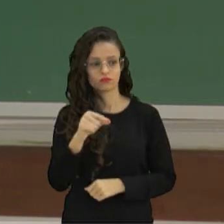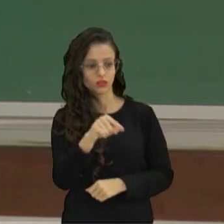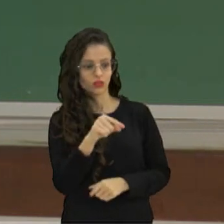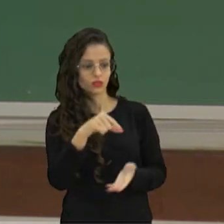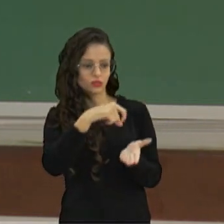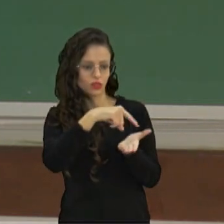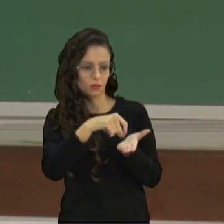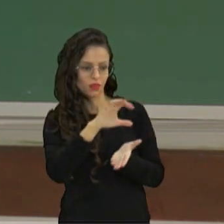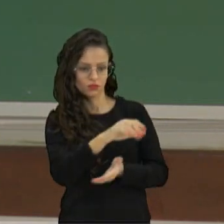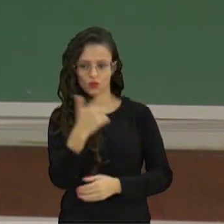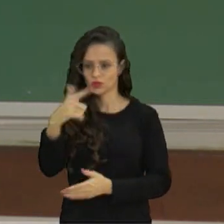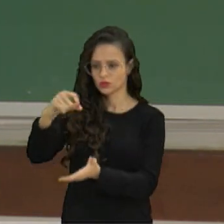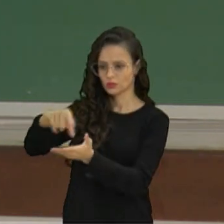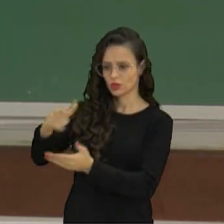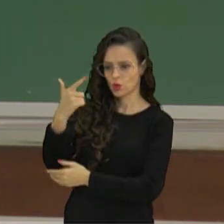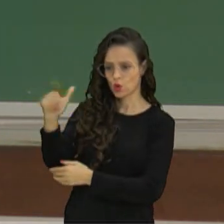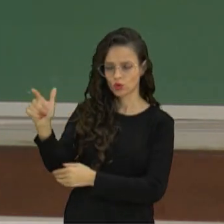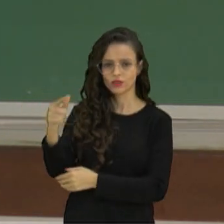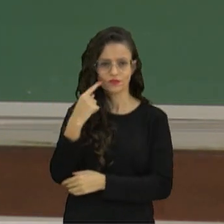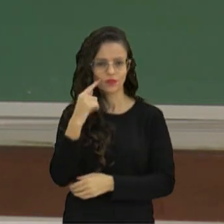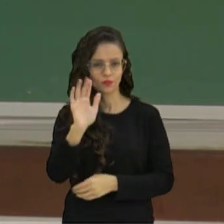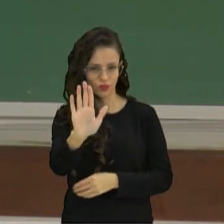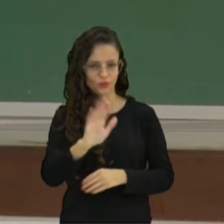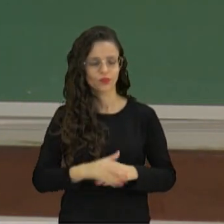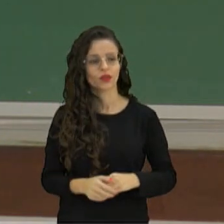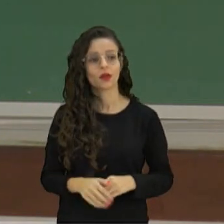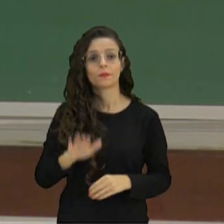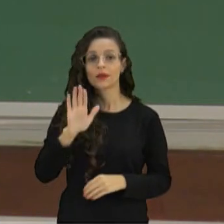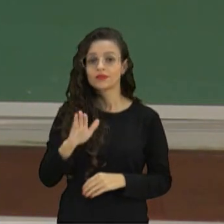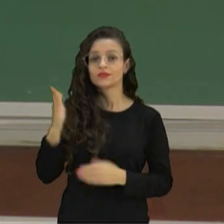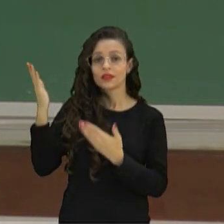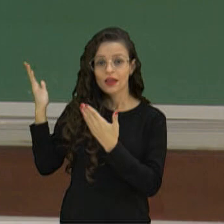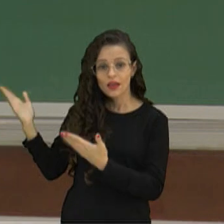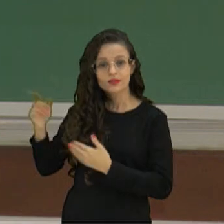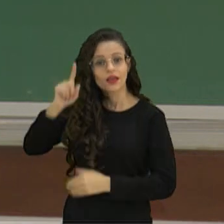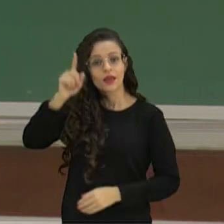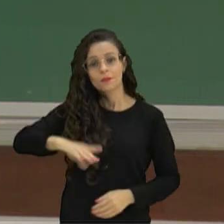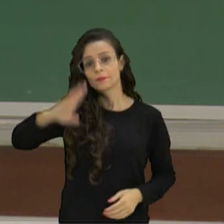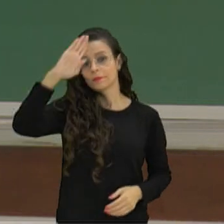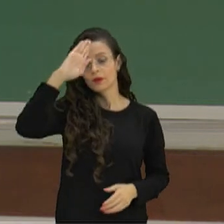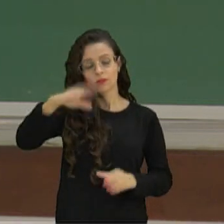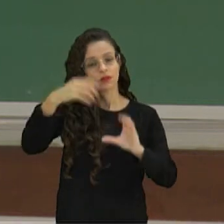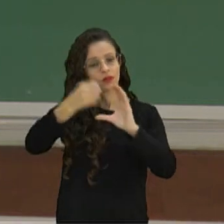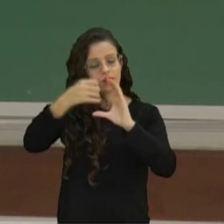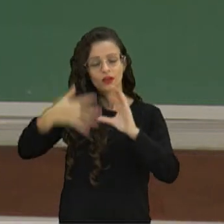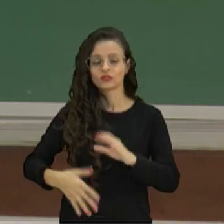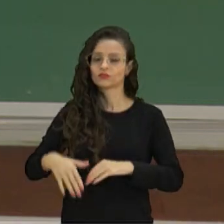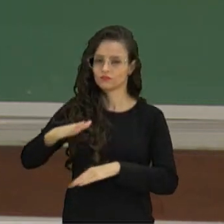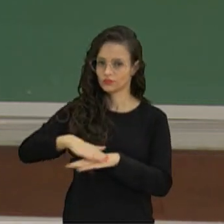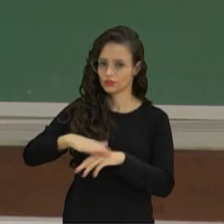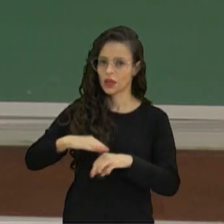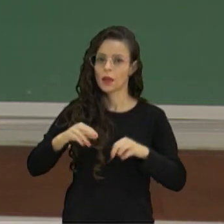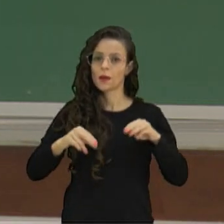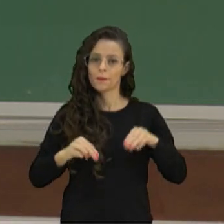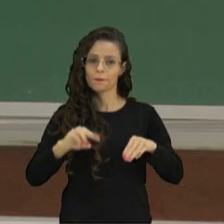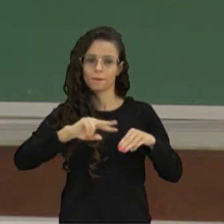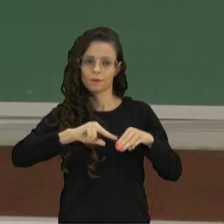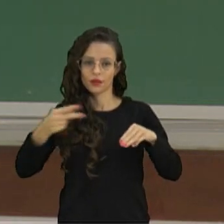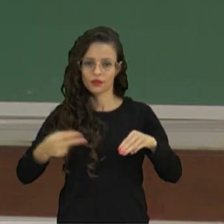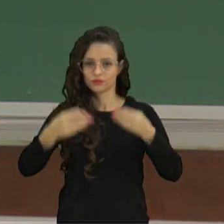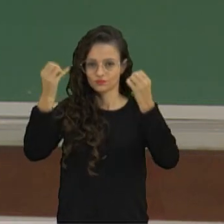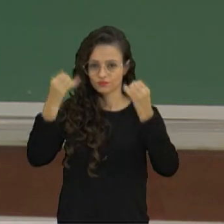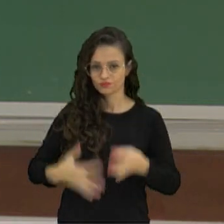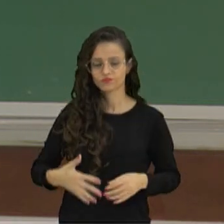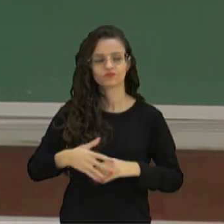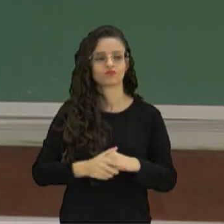de semente e outras que têm outra, vocês vão ver já na sequência. Mas essas aqui foram as principais características escolhidas pelo Mendel. Vamos